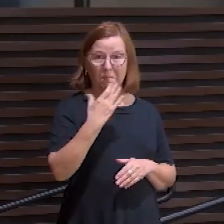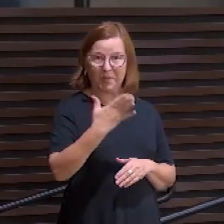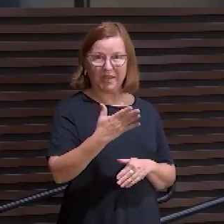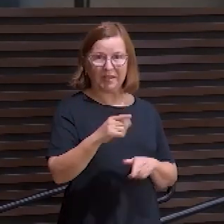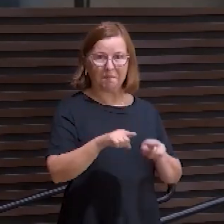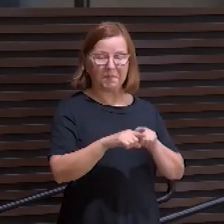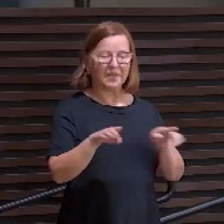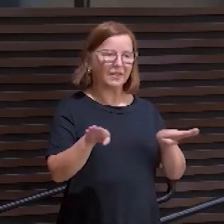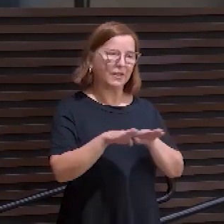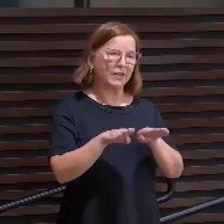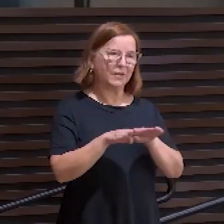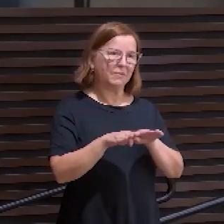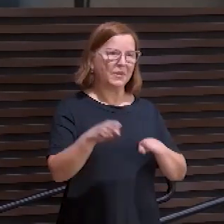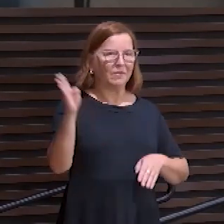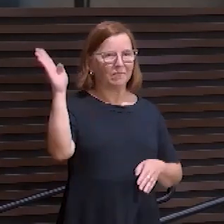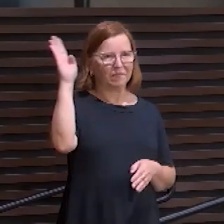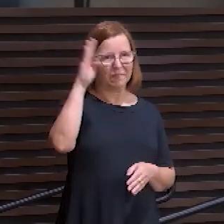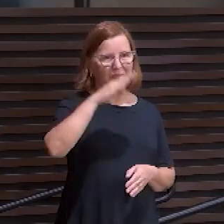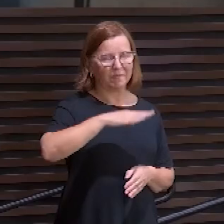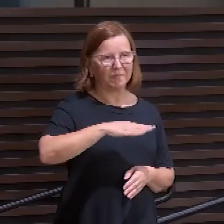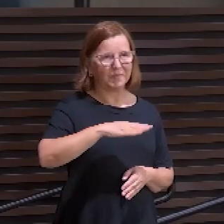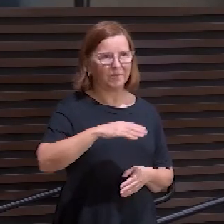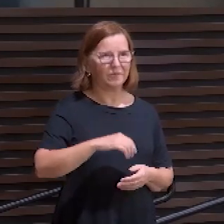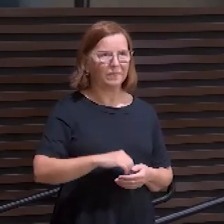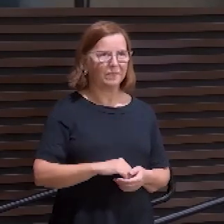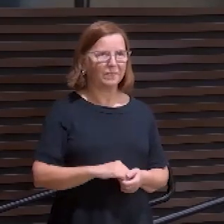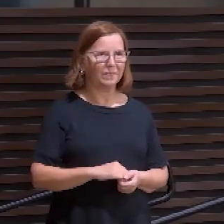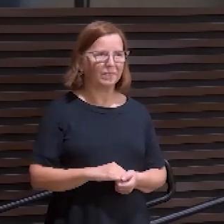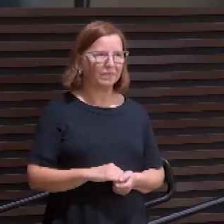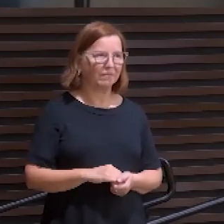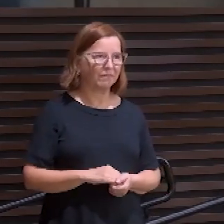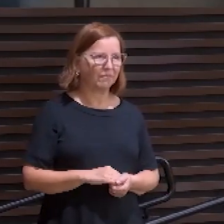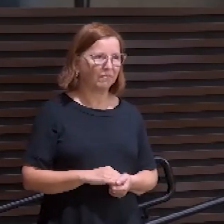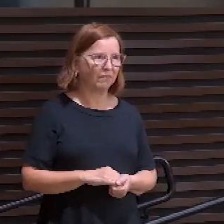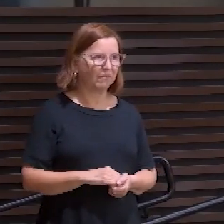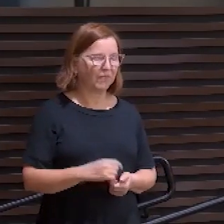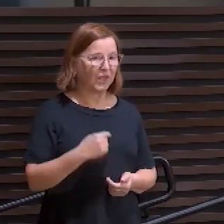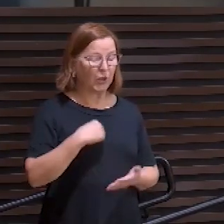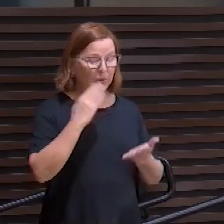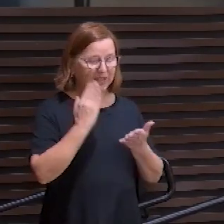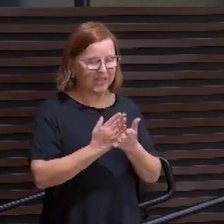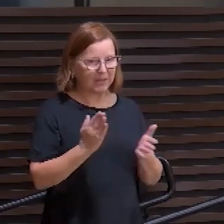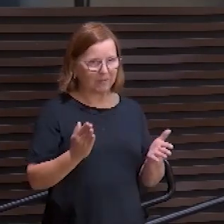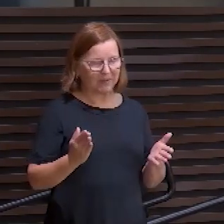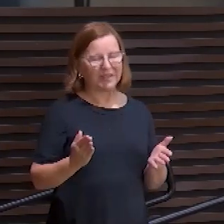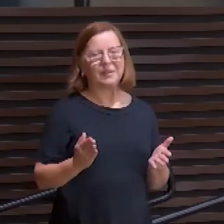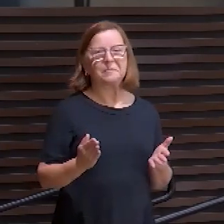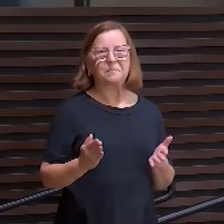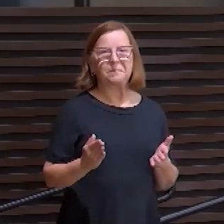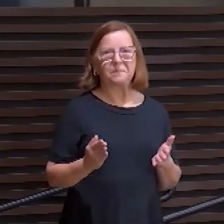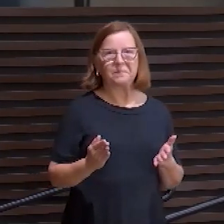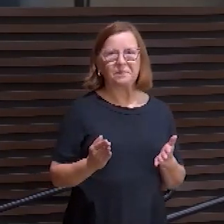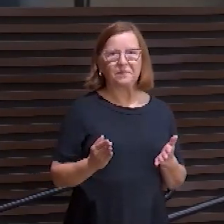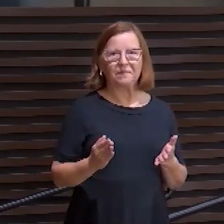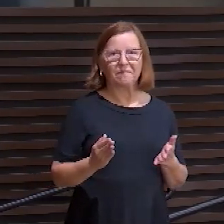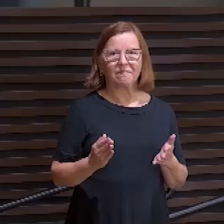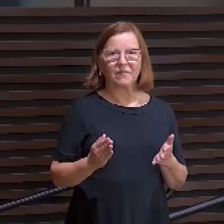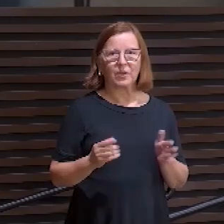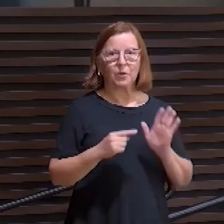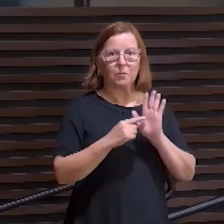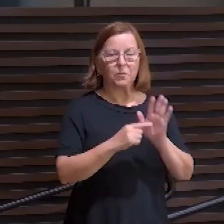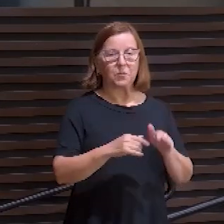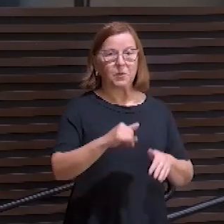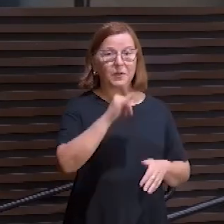bem, mas também o mal." Eu vou terminar dando um exemplo